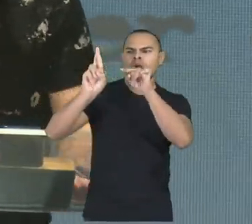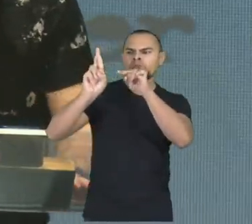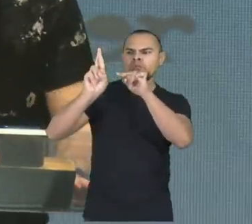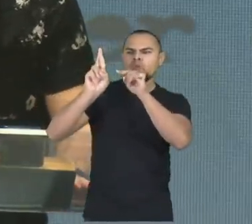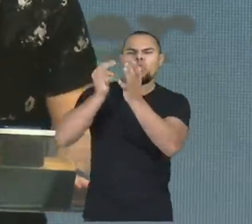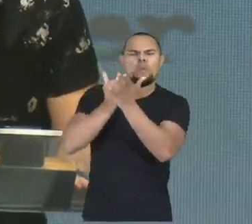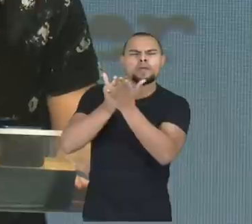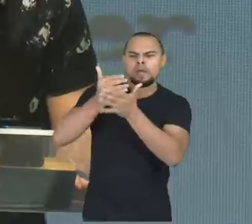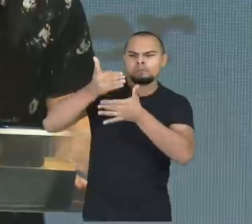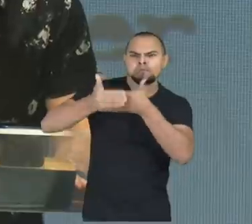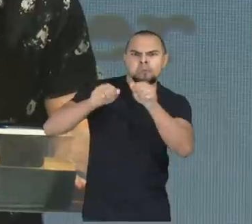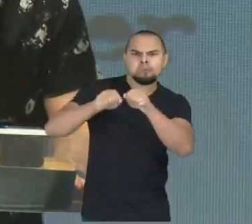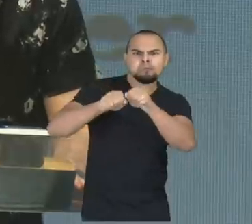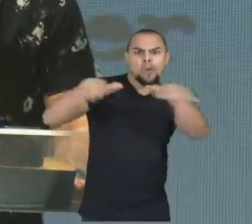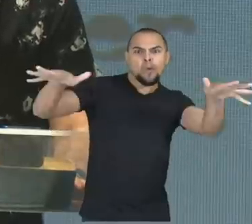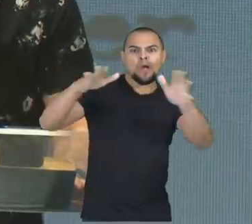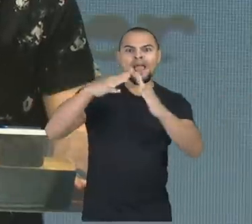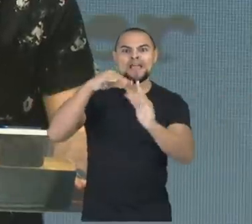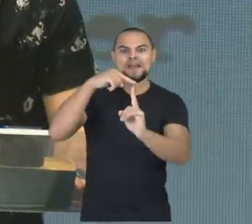edificarei a minha igreja.